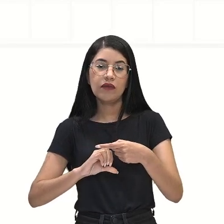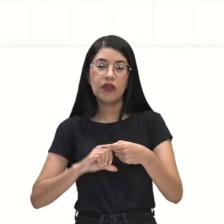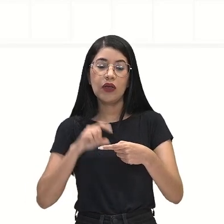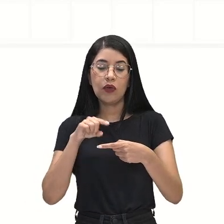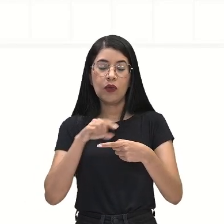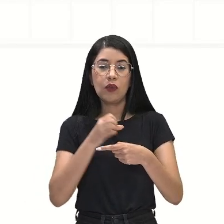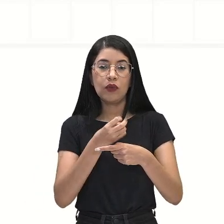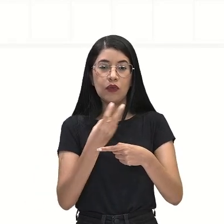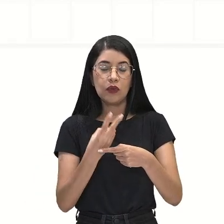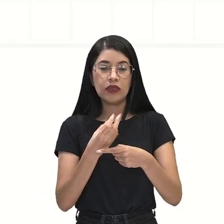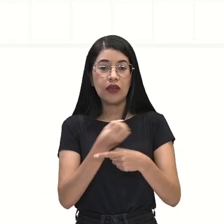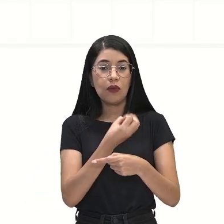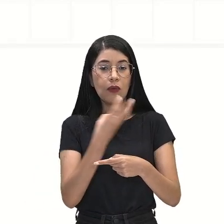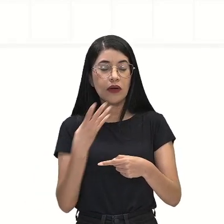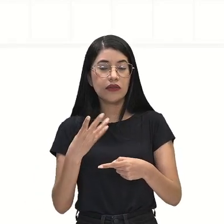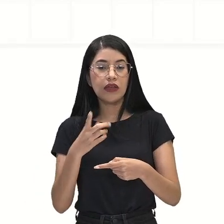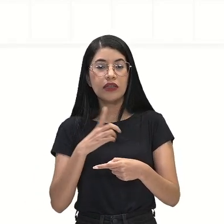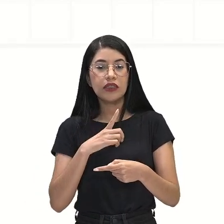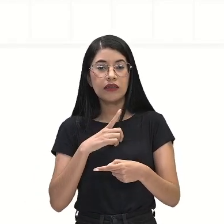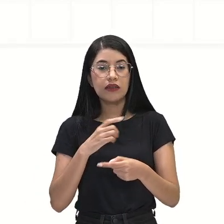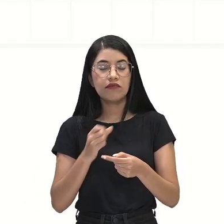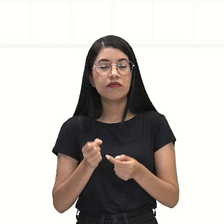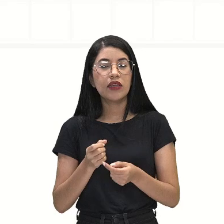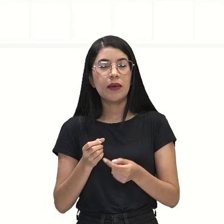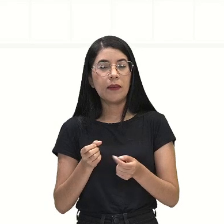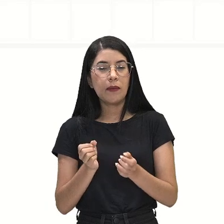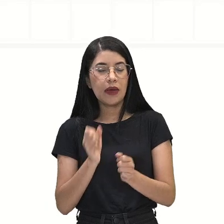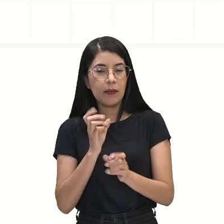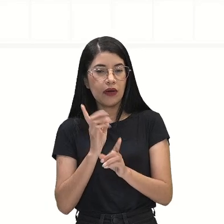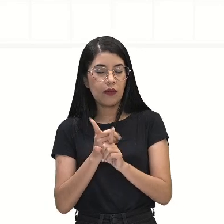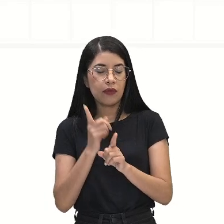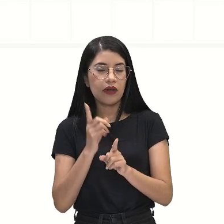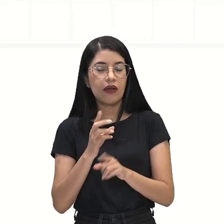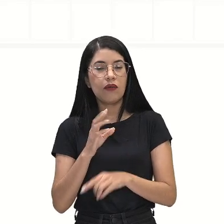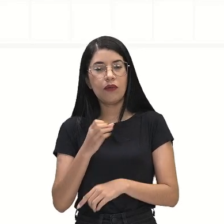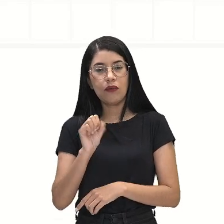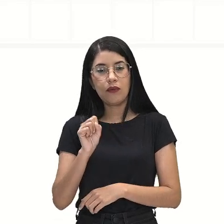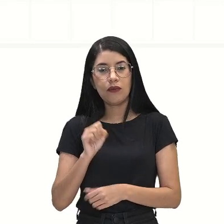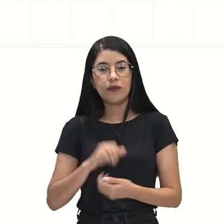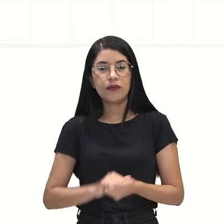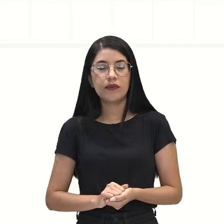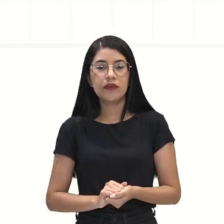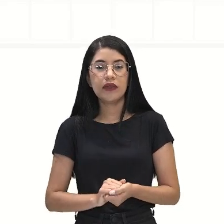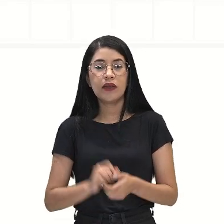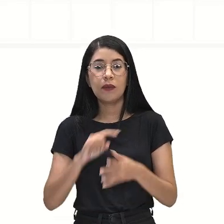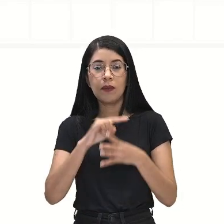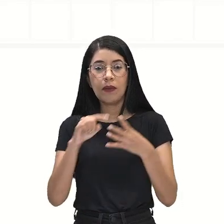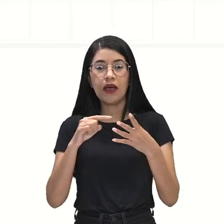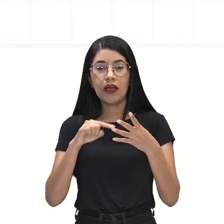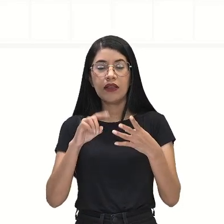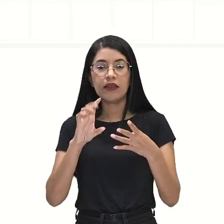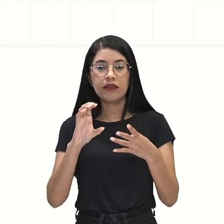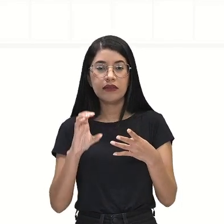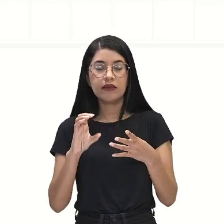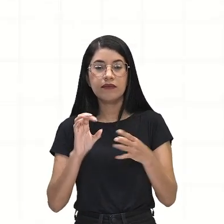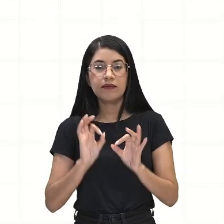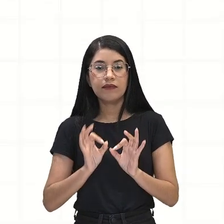meu espaço amostral. Então, a resposta aqui correta seria a letra C. Tá